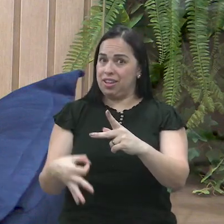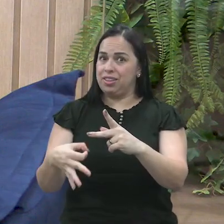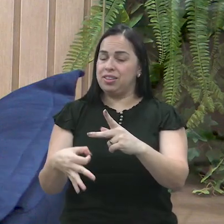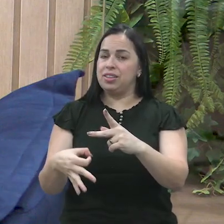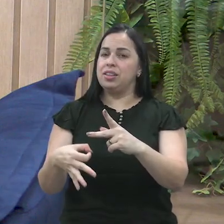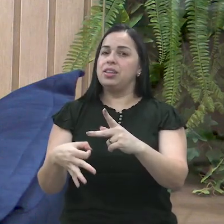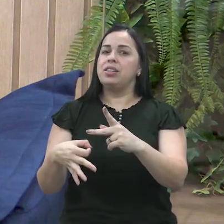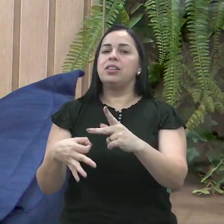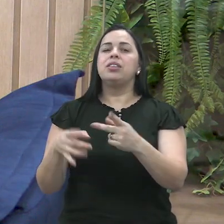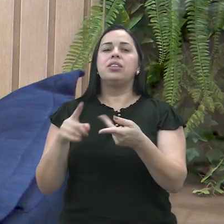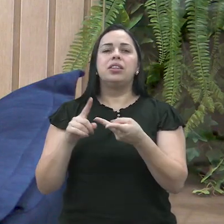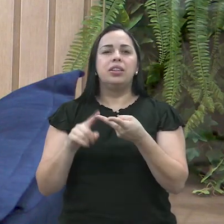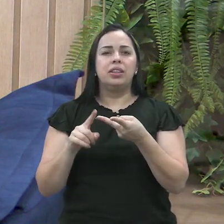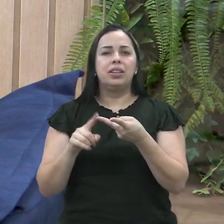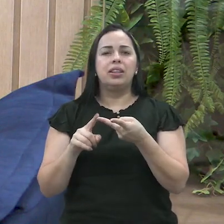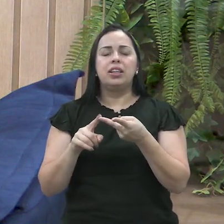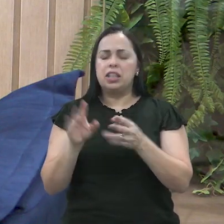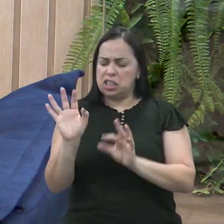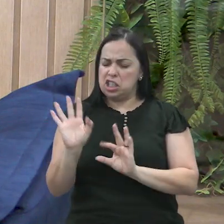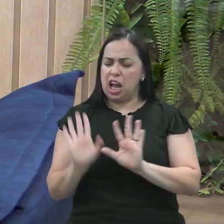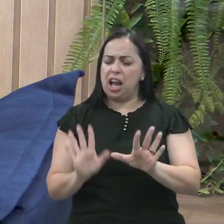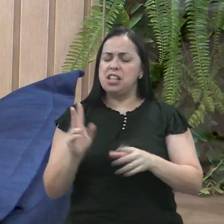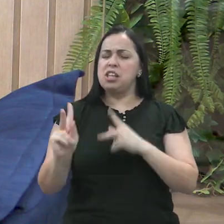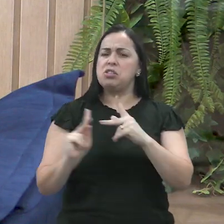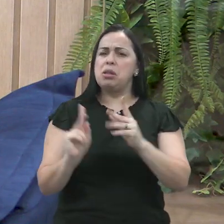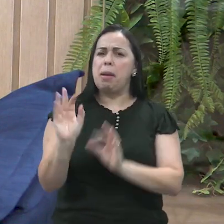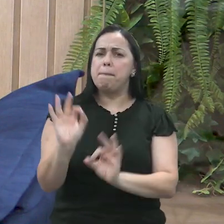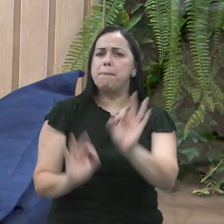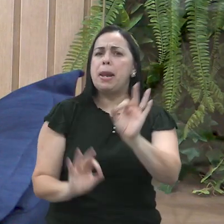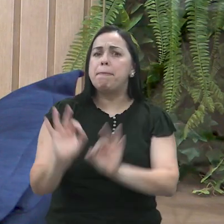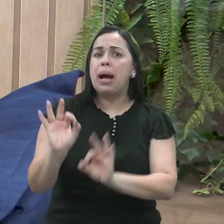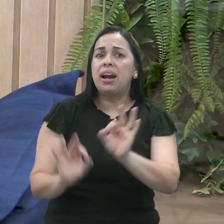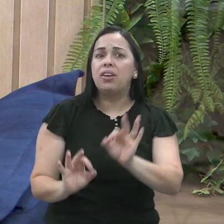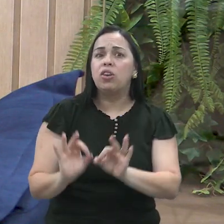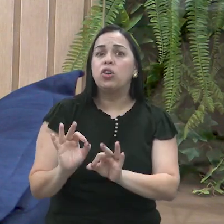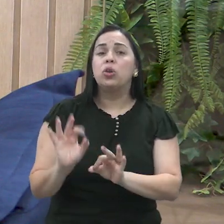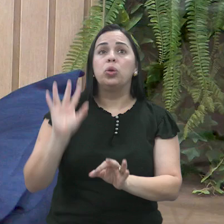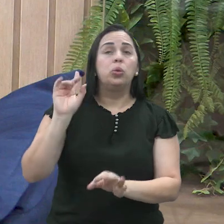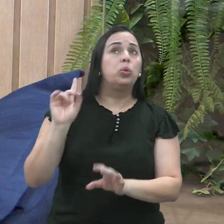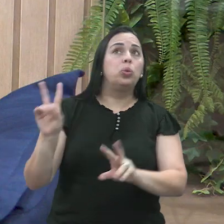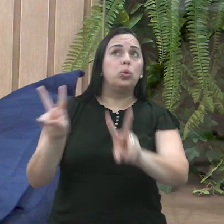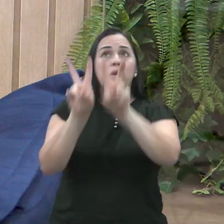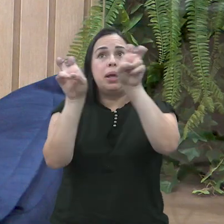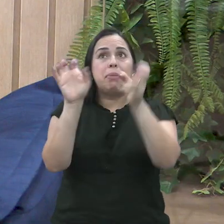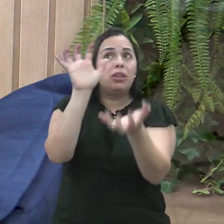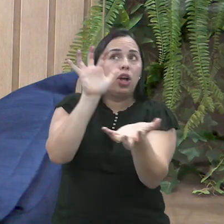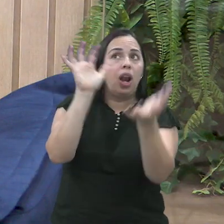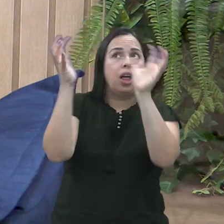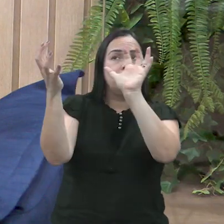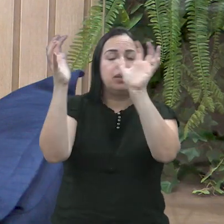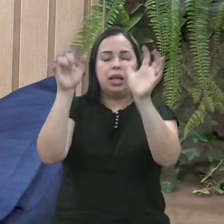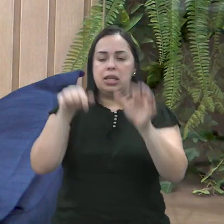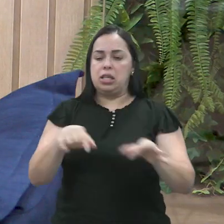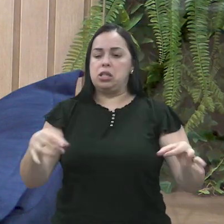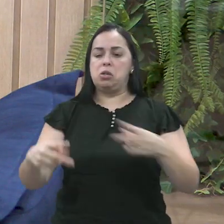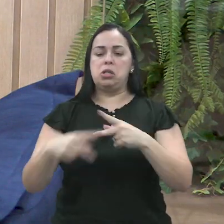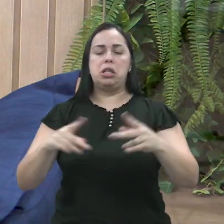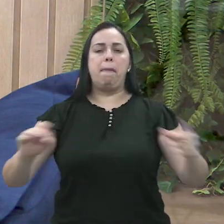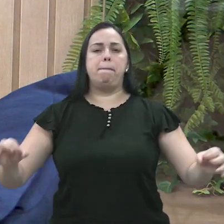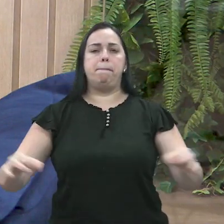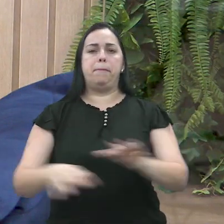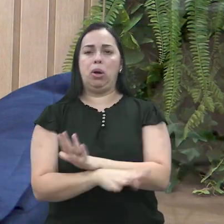se tornar realmente uma cidade resiliente, uma cidade que está preparada para lidar com essas questões climáticas que estão